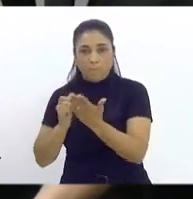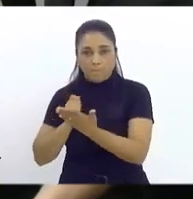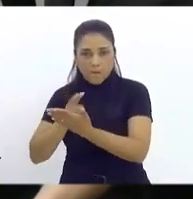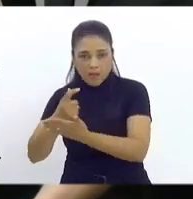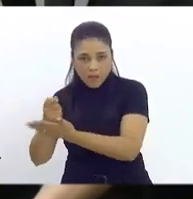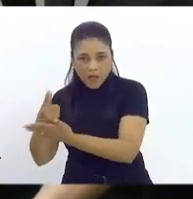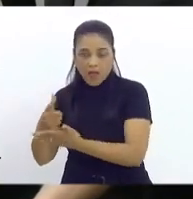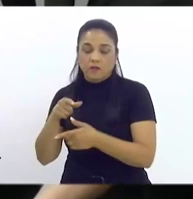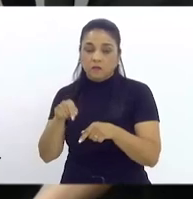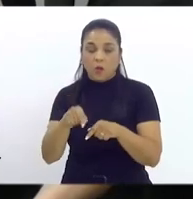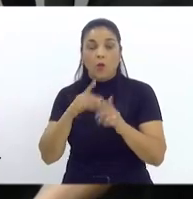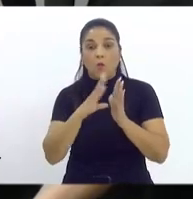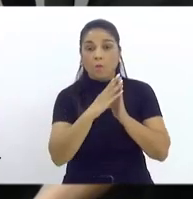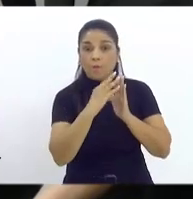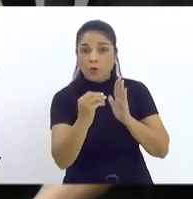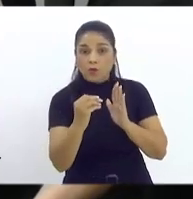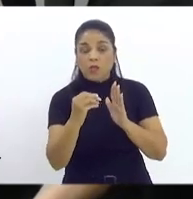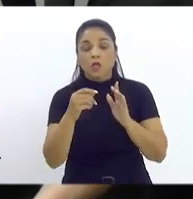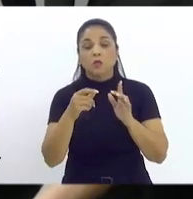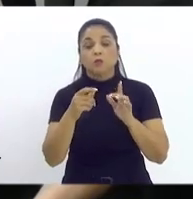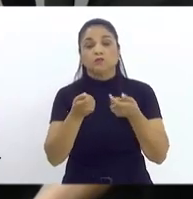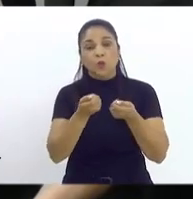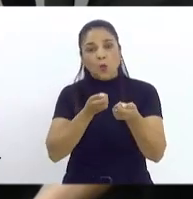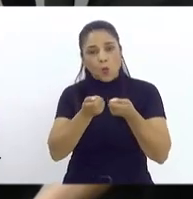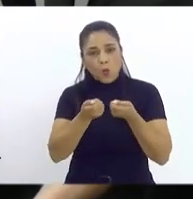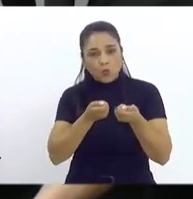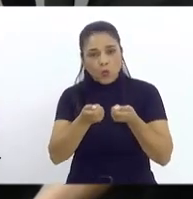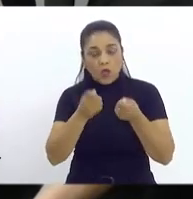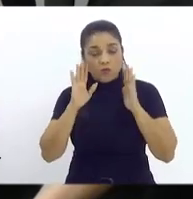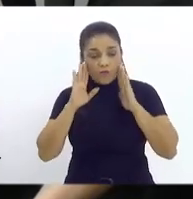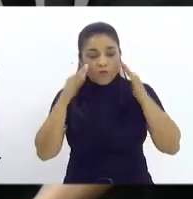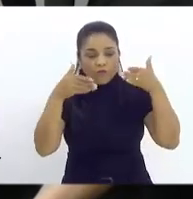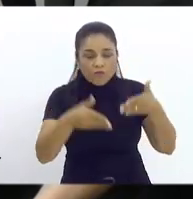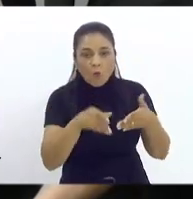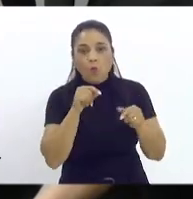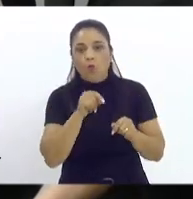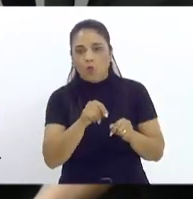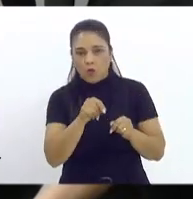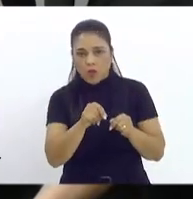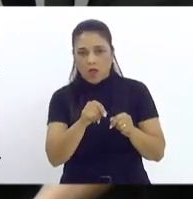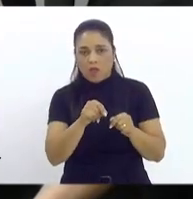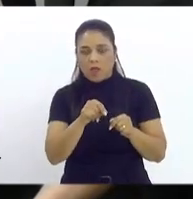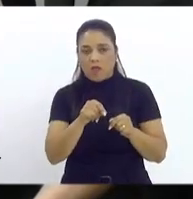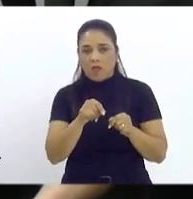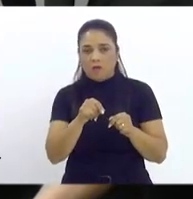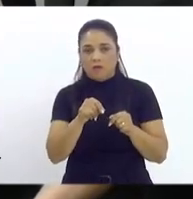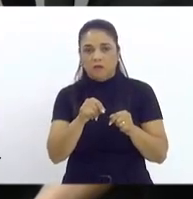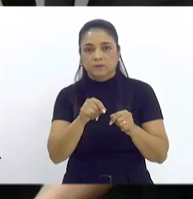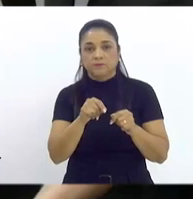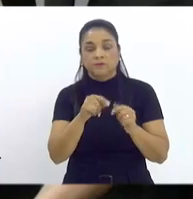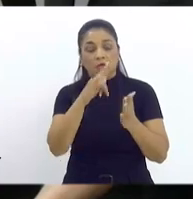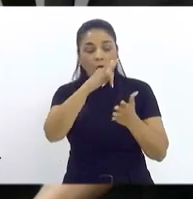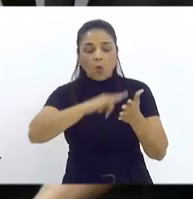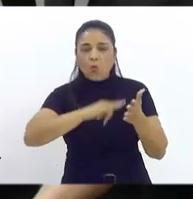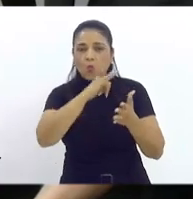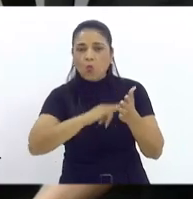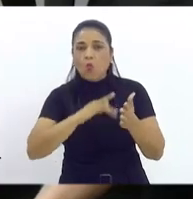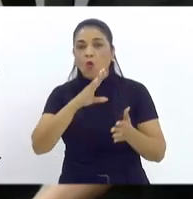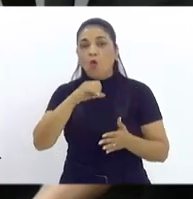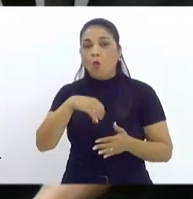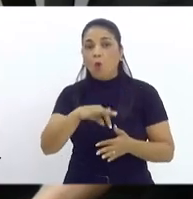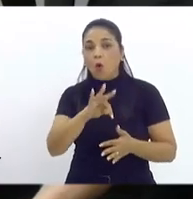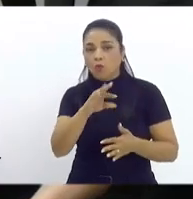incentivo ao investimento com racionalidade, com foco no consumo e no incremento de consumo e na resposta do